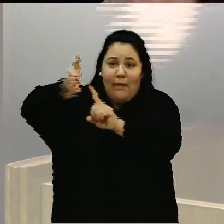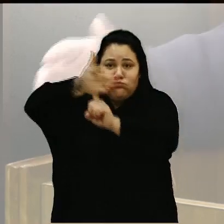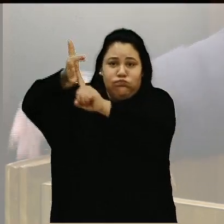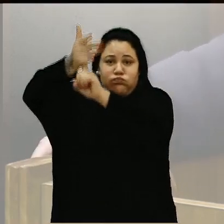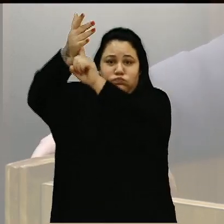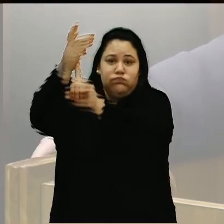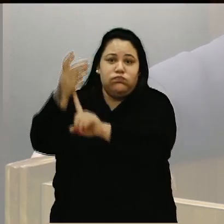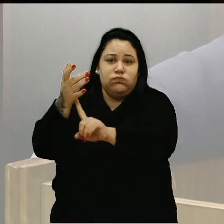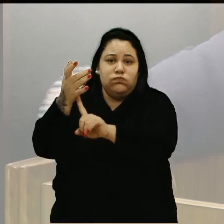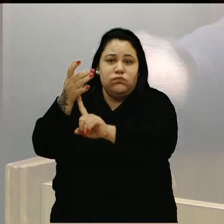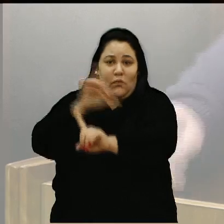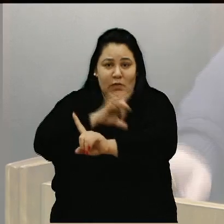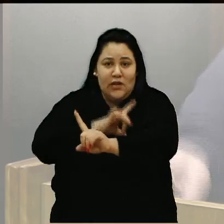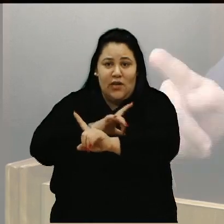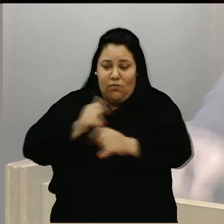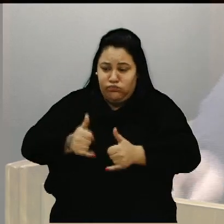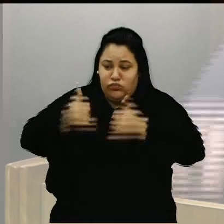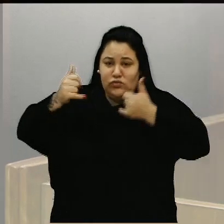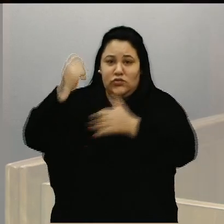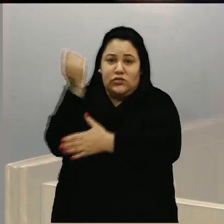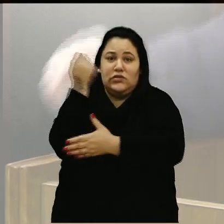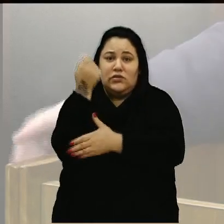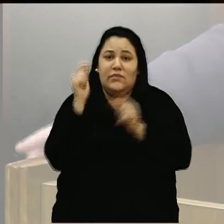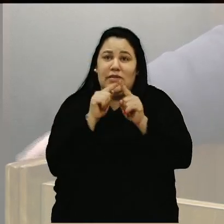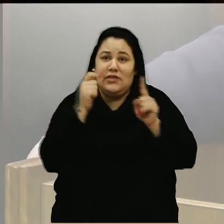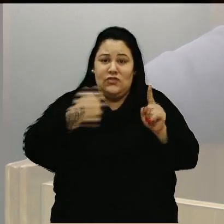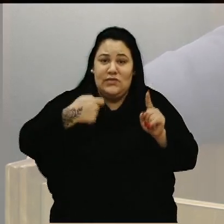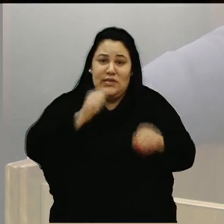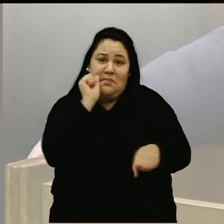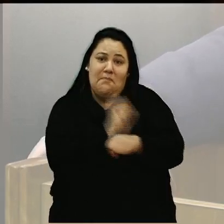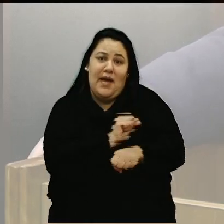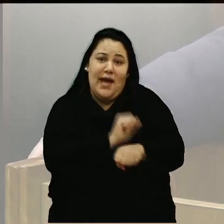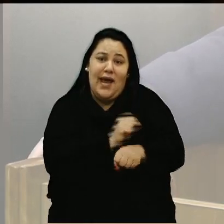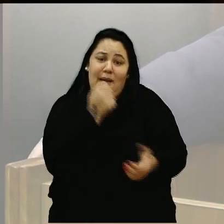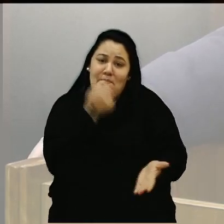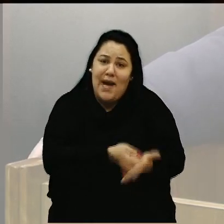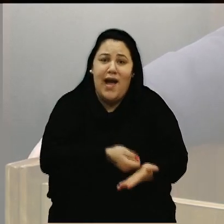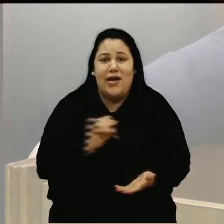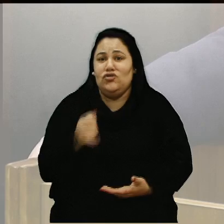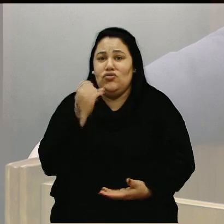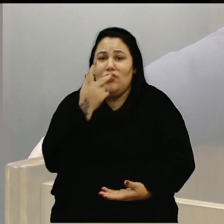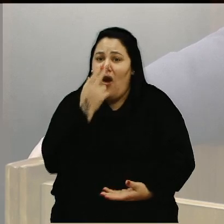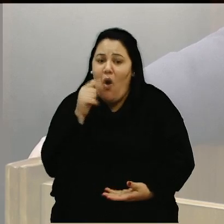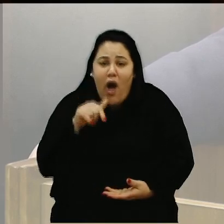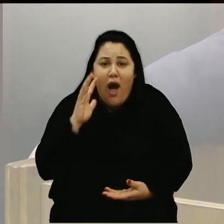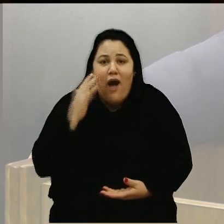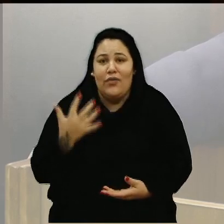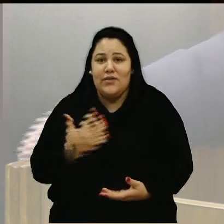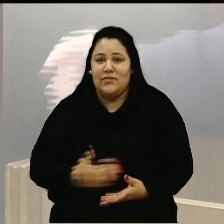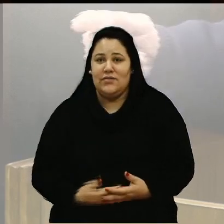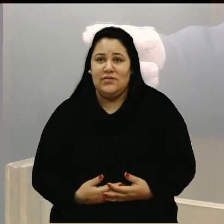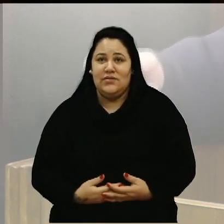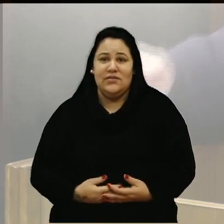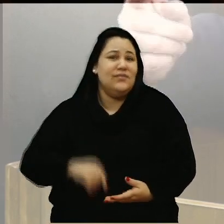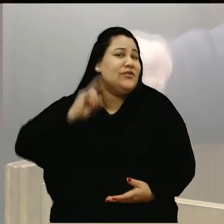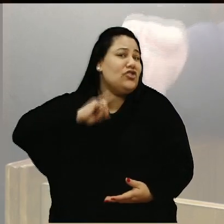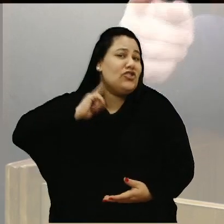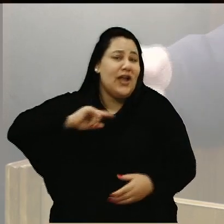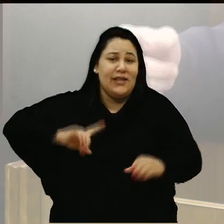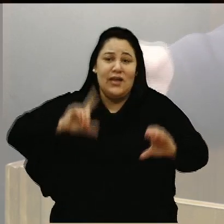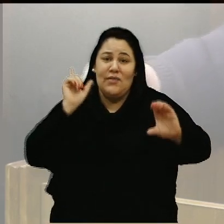vamos ter orgulho do Rio Grande do Sul, mas precisamos parar de pagar juros desse jeito. Minas Gerais está com uma dívida